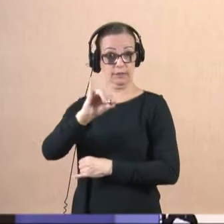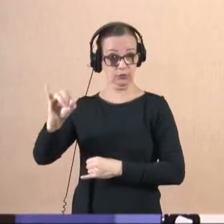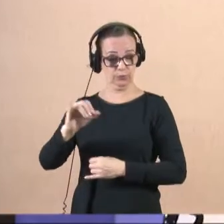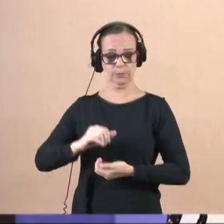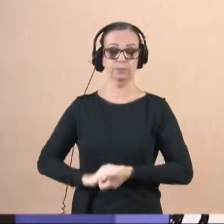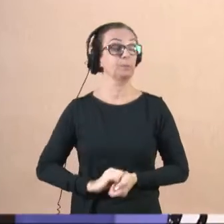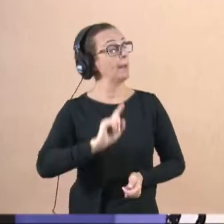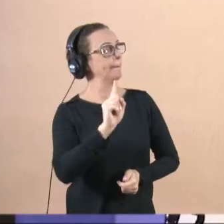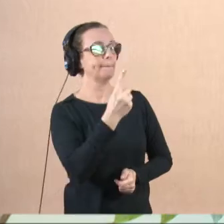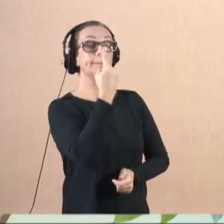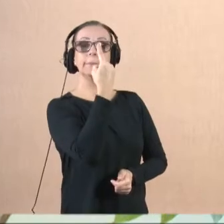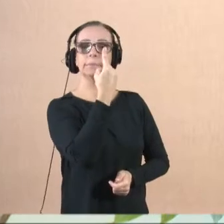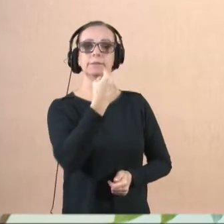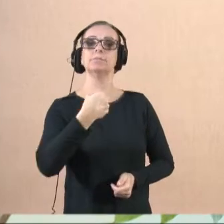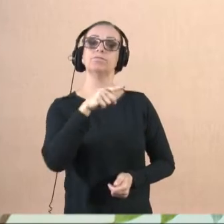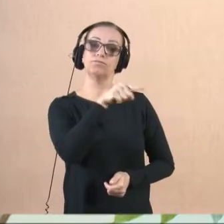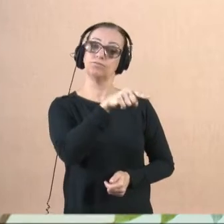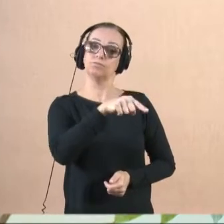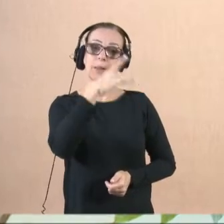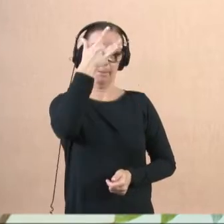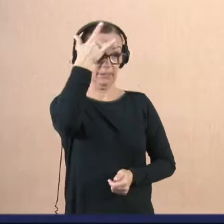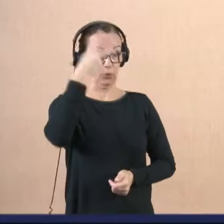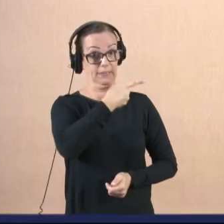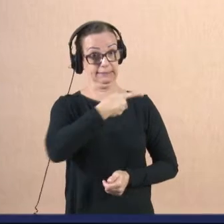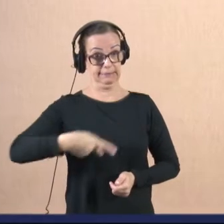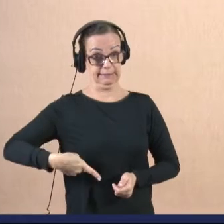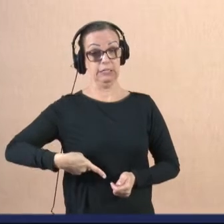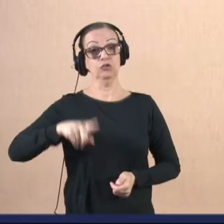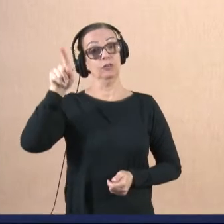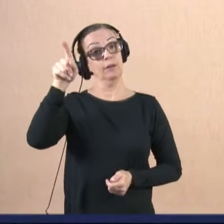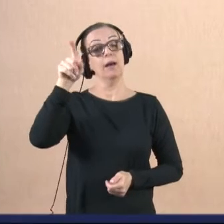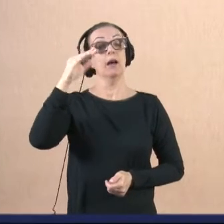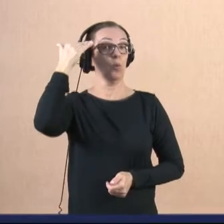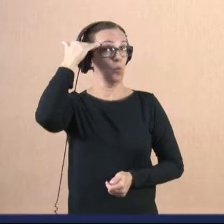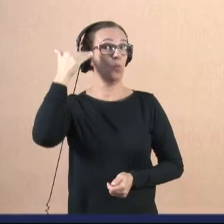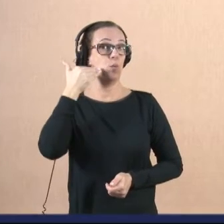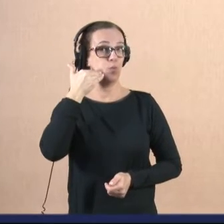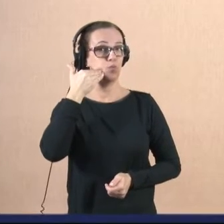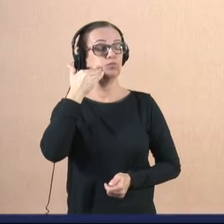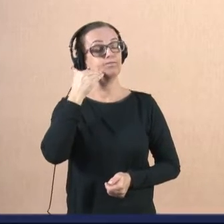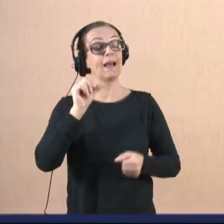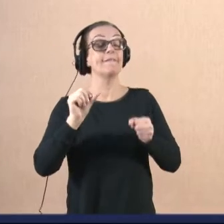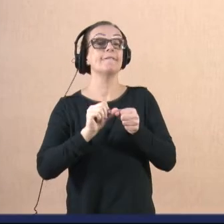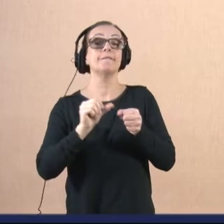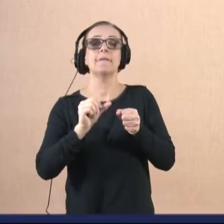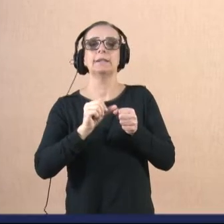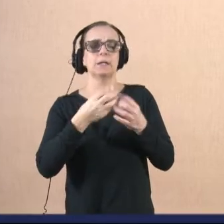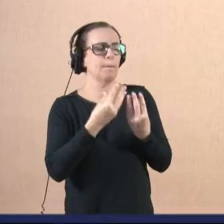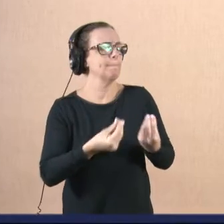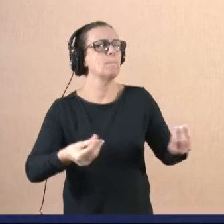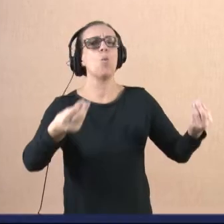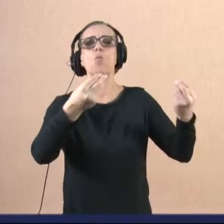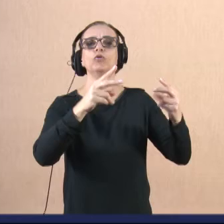é bom primeiro o senhor presidência da república da coreia mundial e nesta realizando muitas e